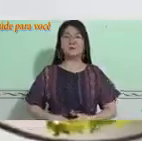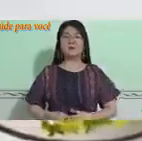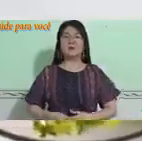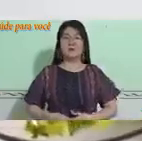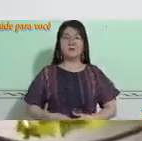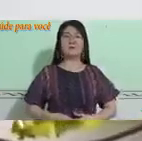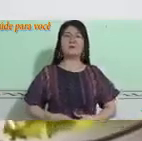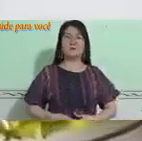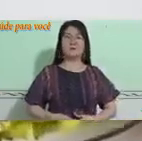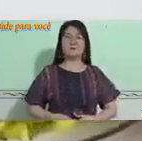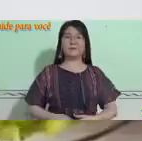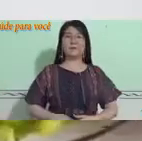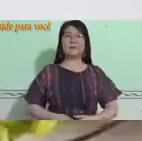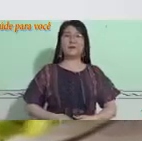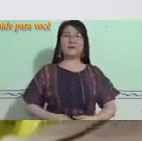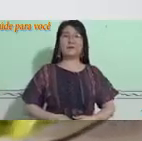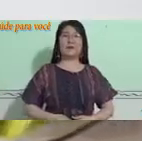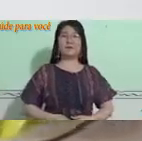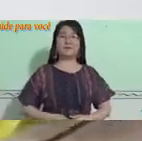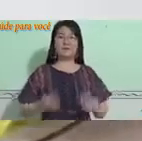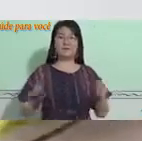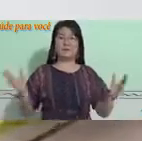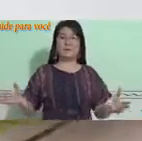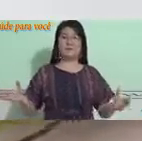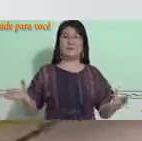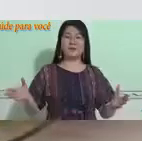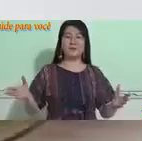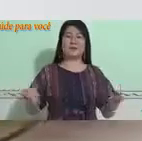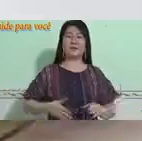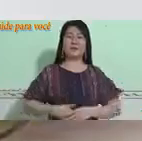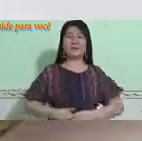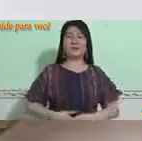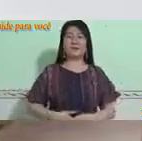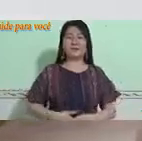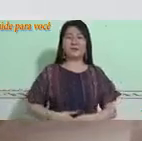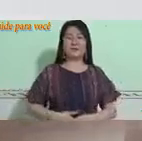para determinar quando o casal deve evitar relações sexuais a cada mês.